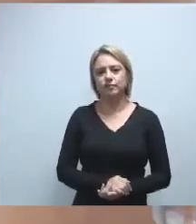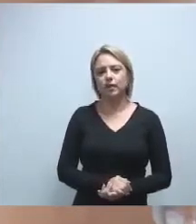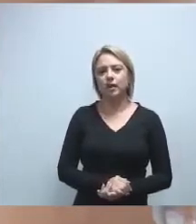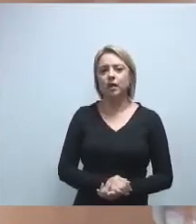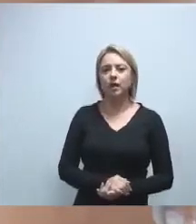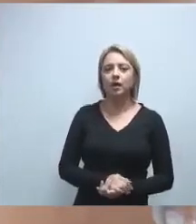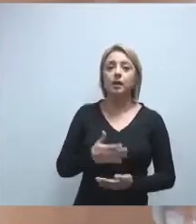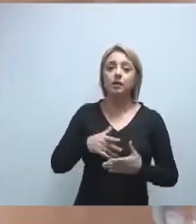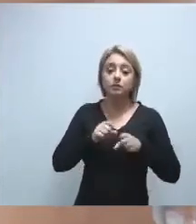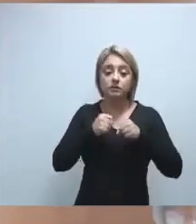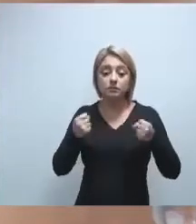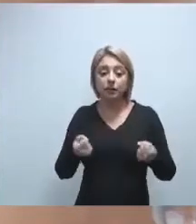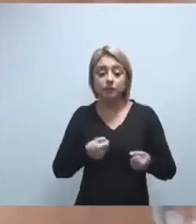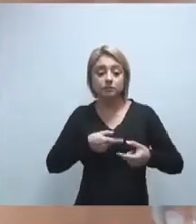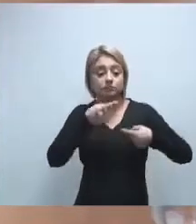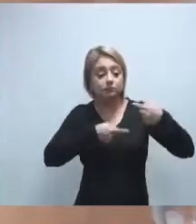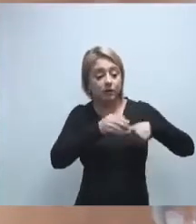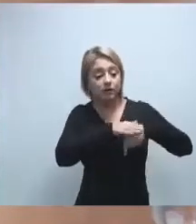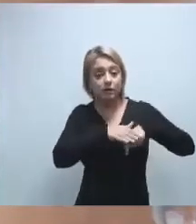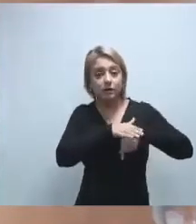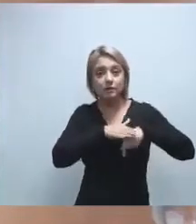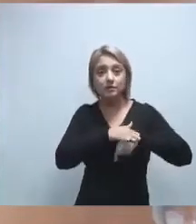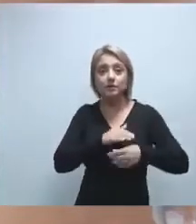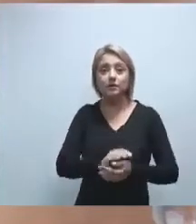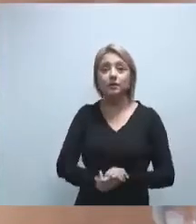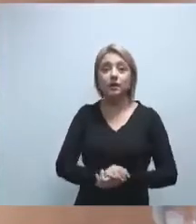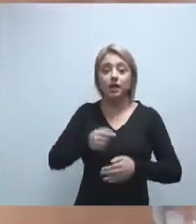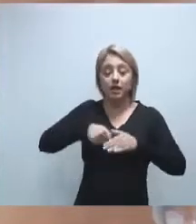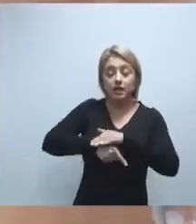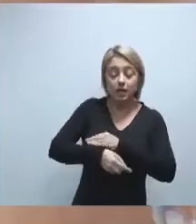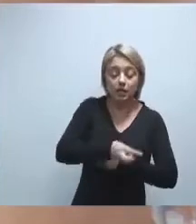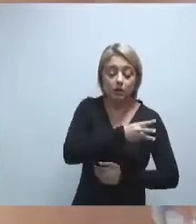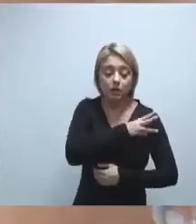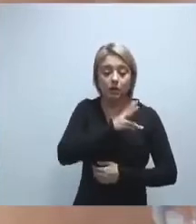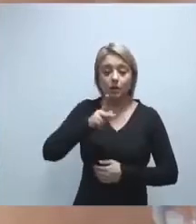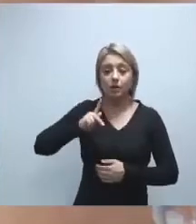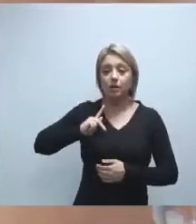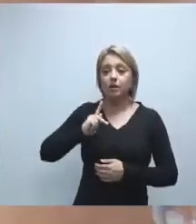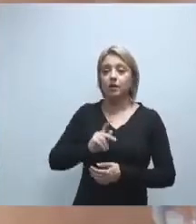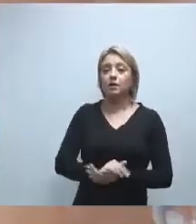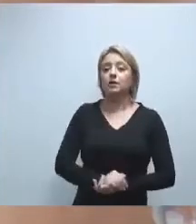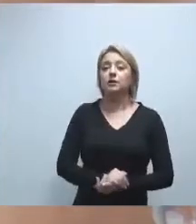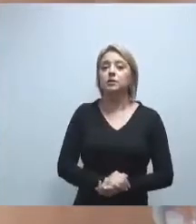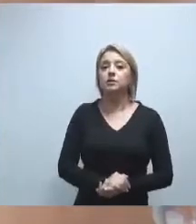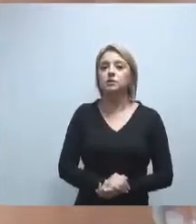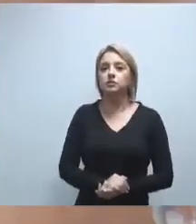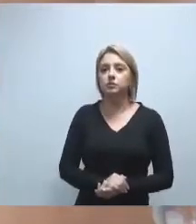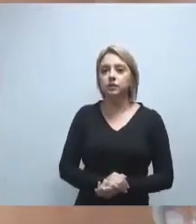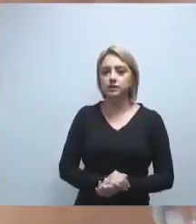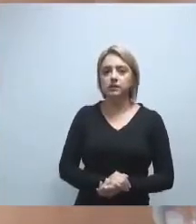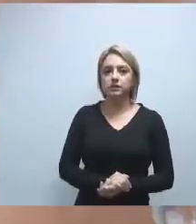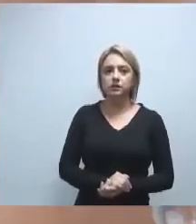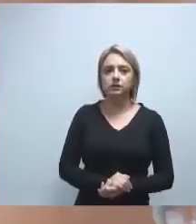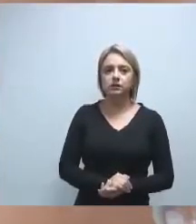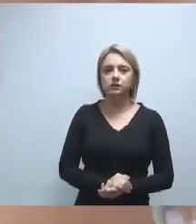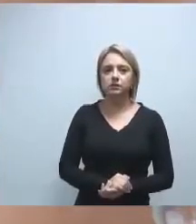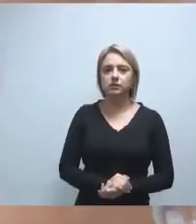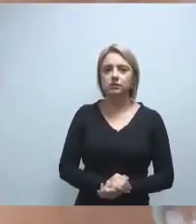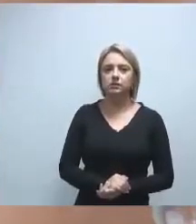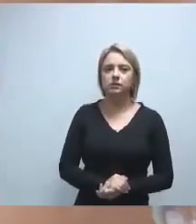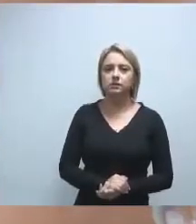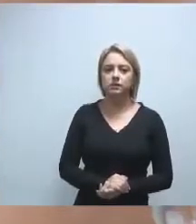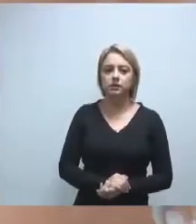essa foi a grande discussão interna dentro do ministério público federal foi essa separação